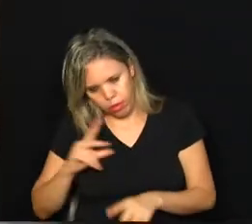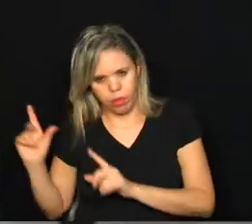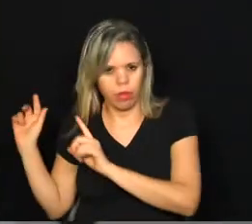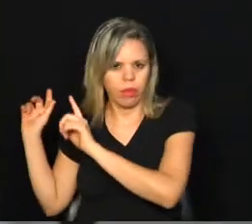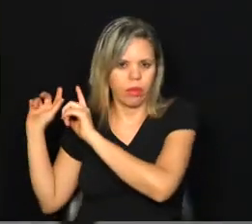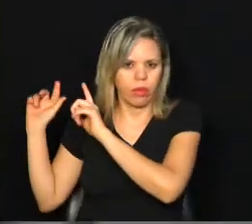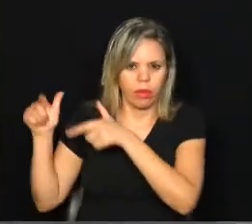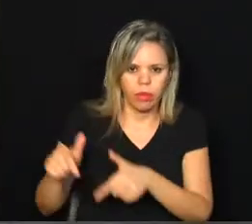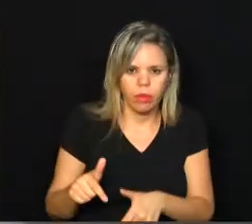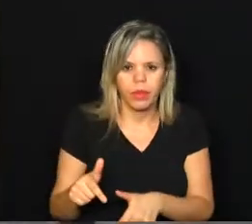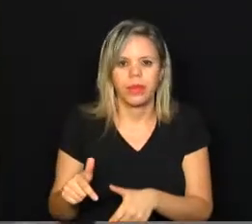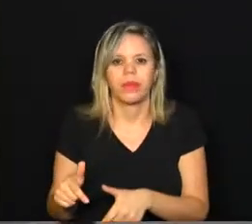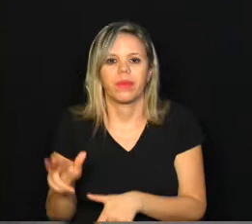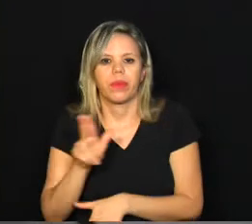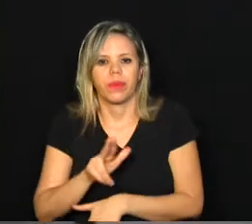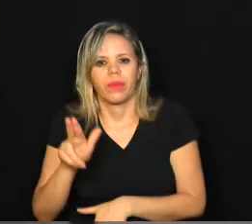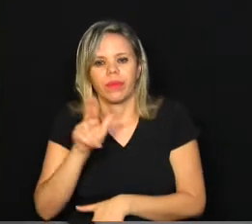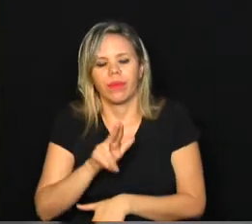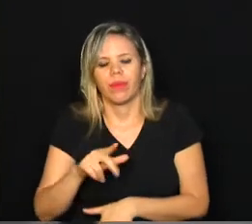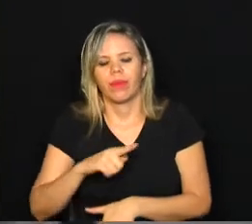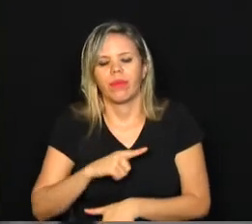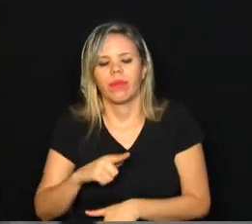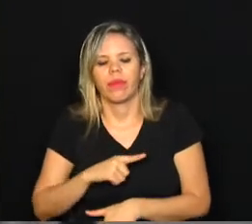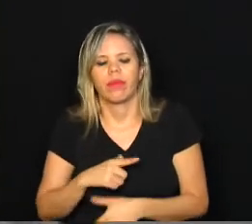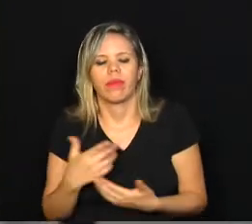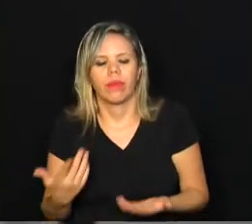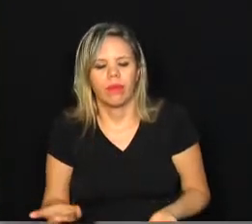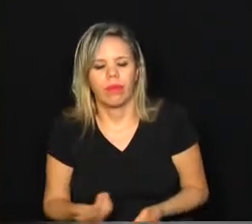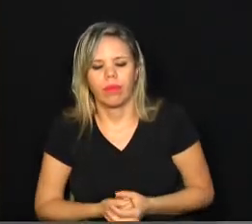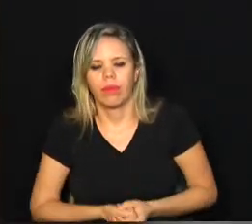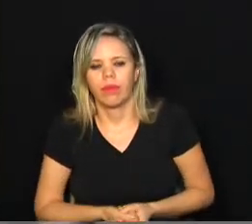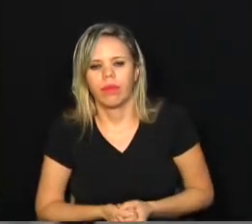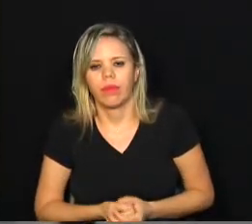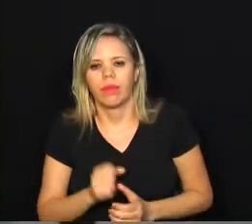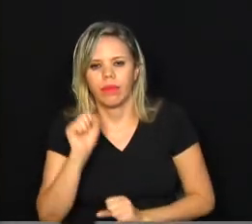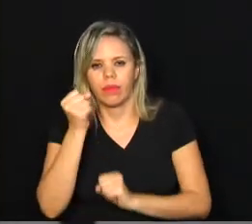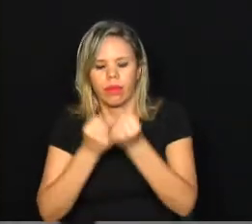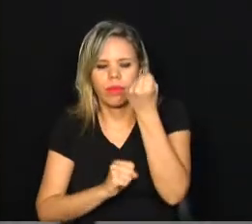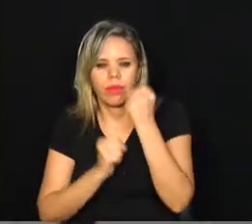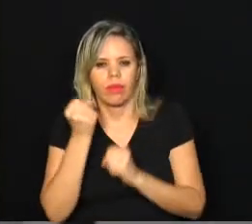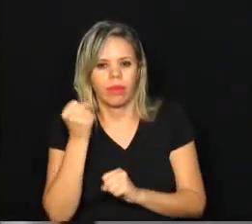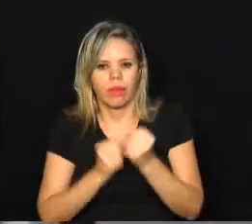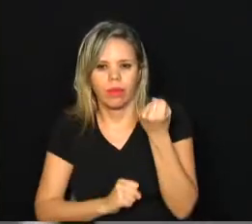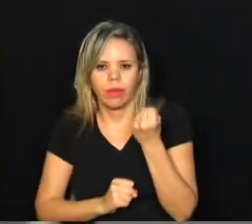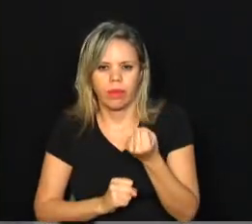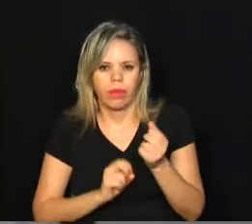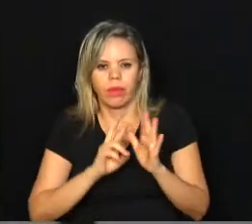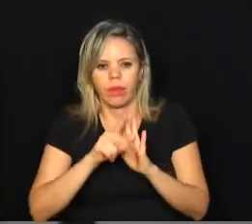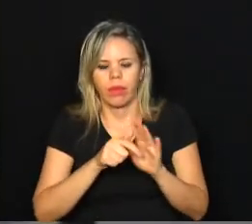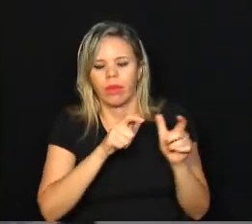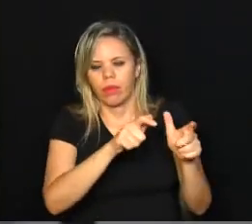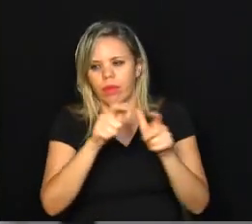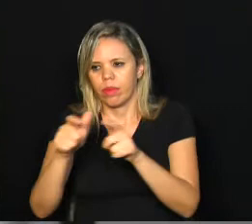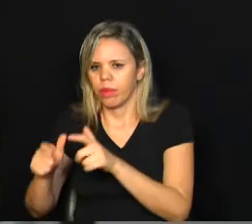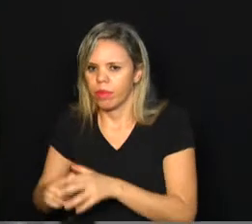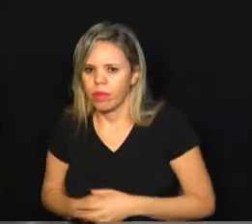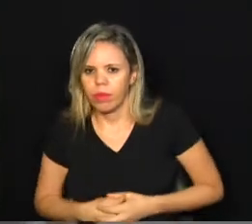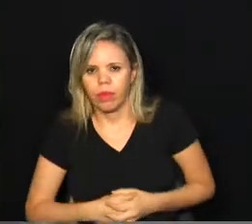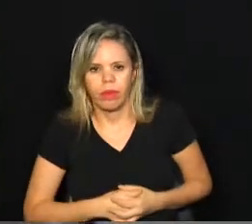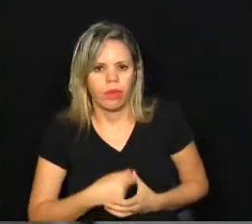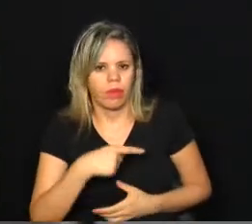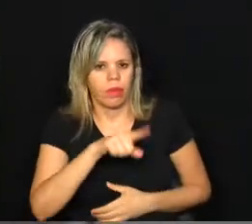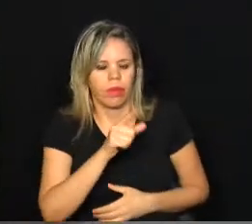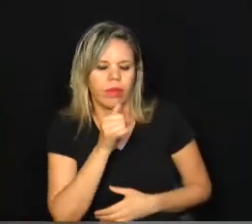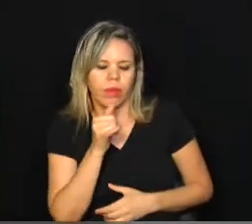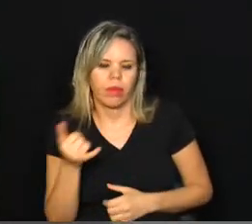muito grandes, as universidades que nós temos, entendeu? A indústria, em vários locais, né? Indo